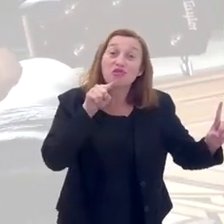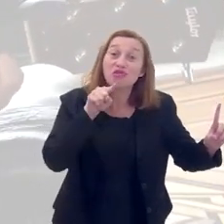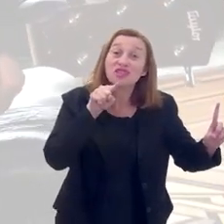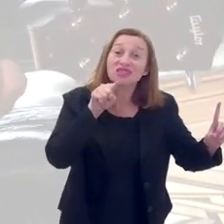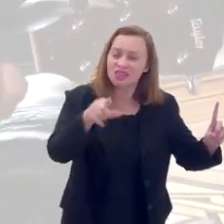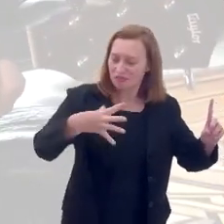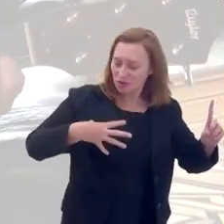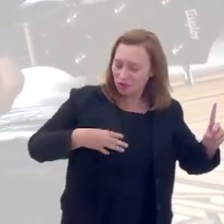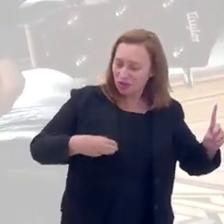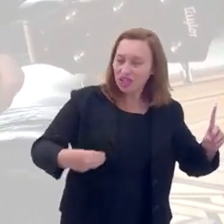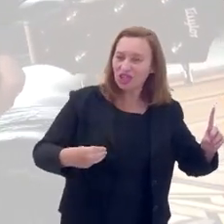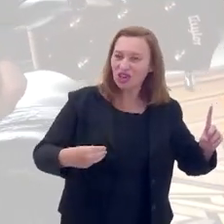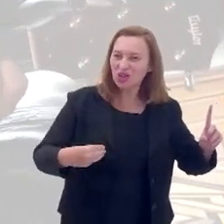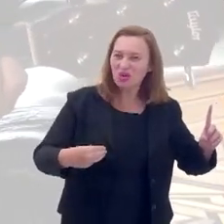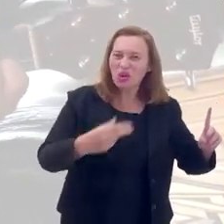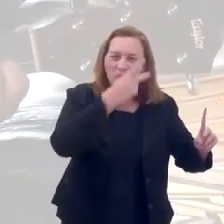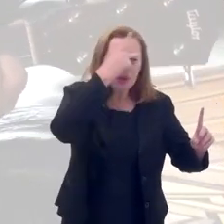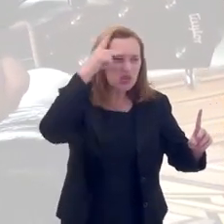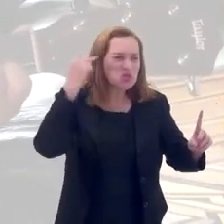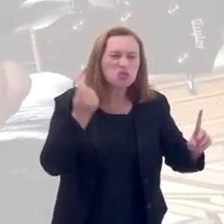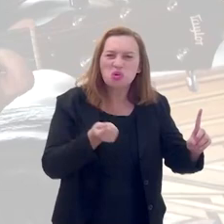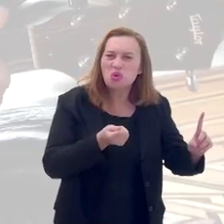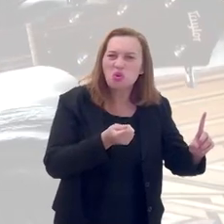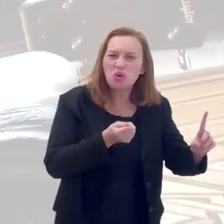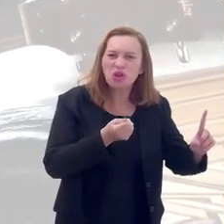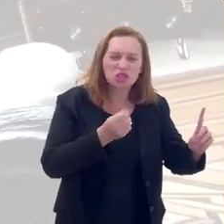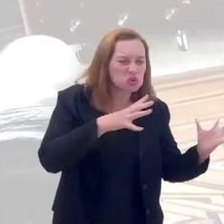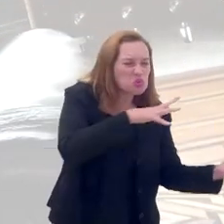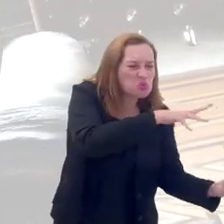Ninguém te ama